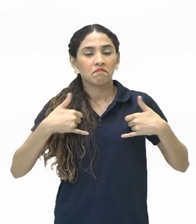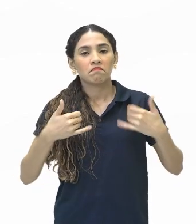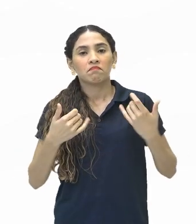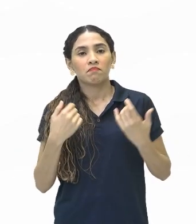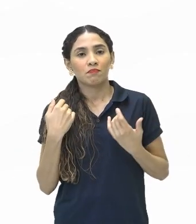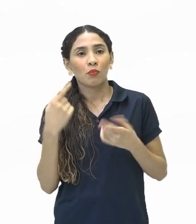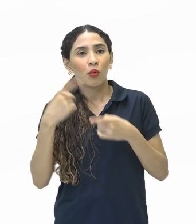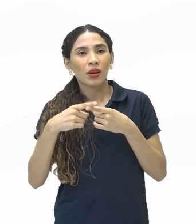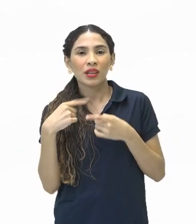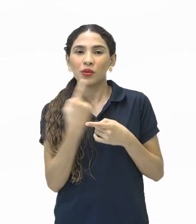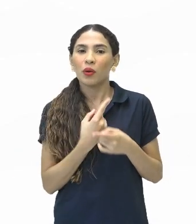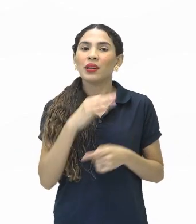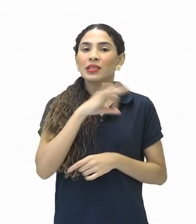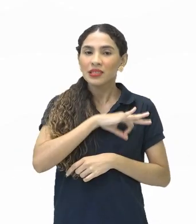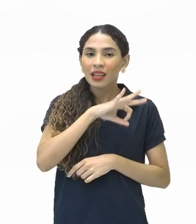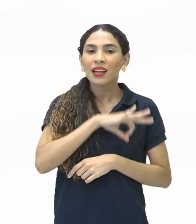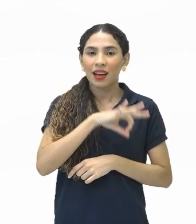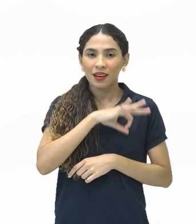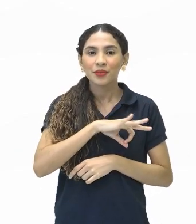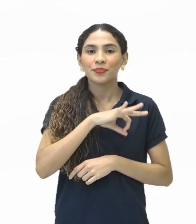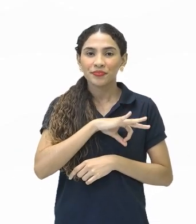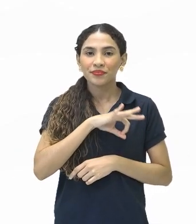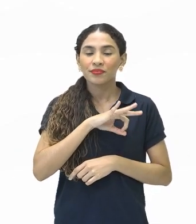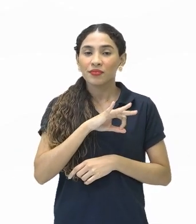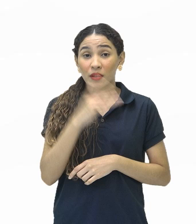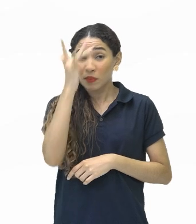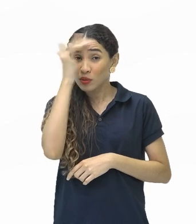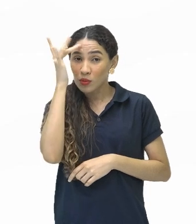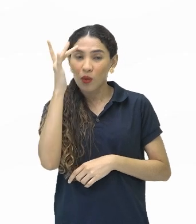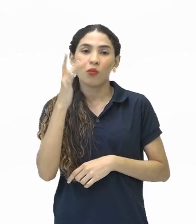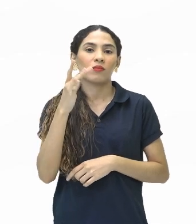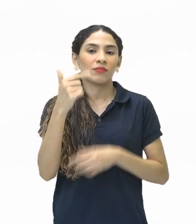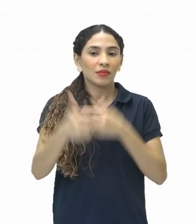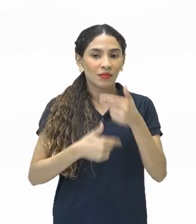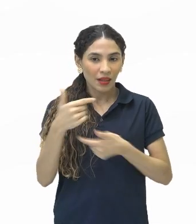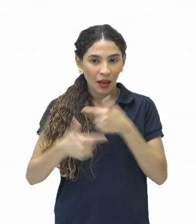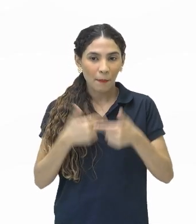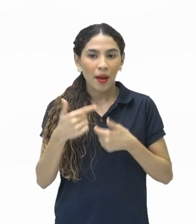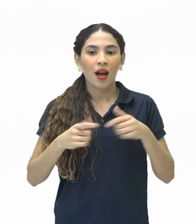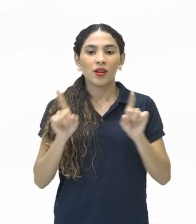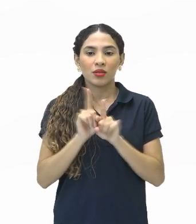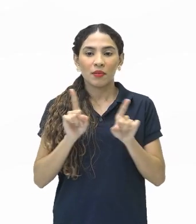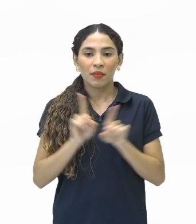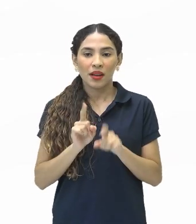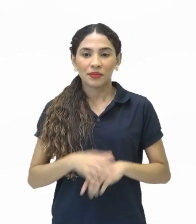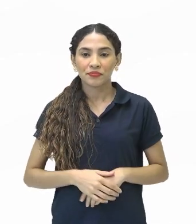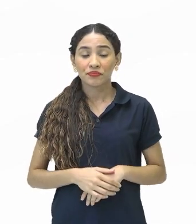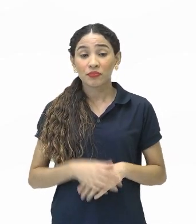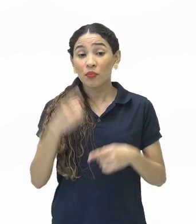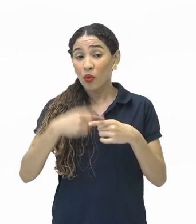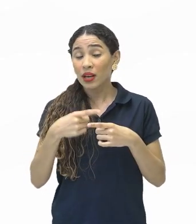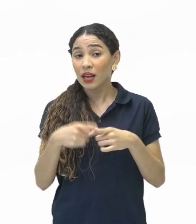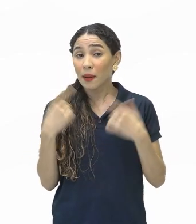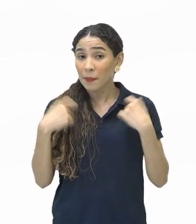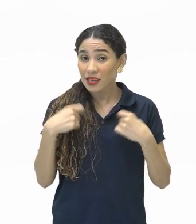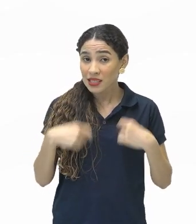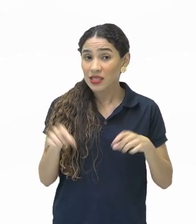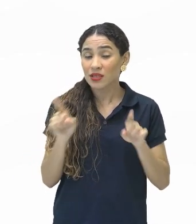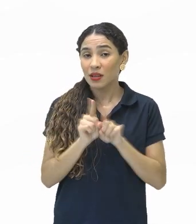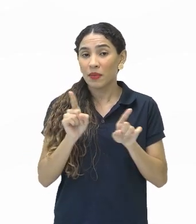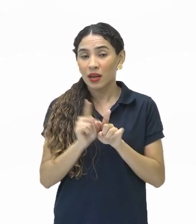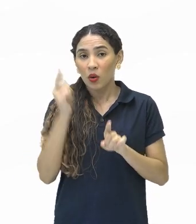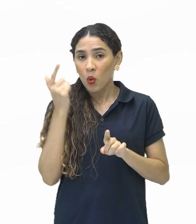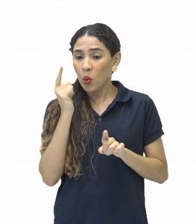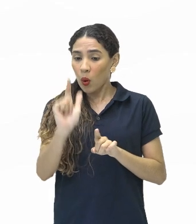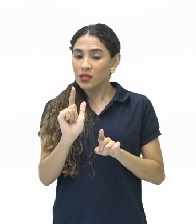porque a gente recebe o salário. As pessoas trabalham em si também, né, porque precisam para